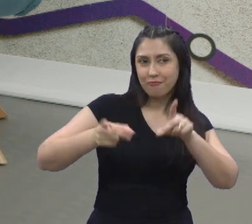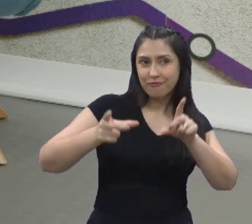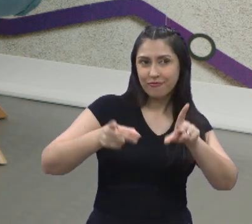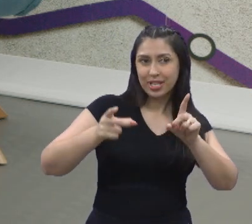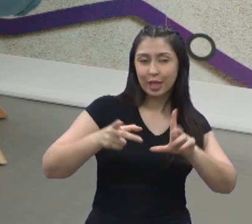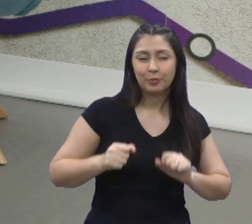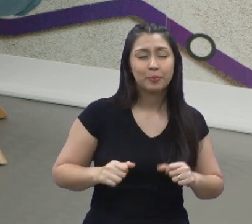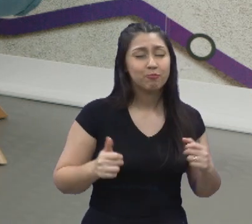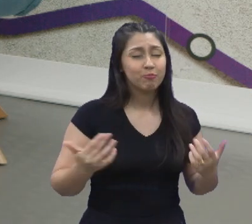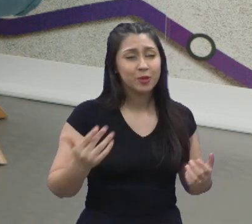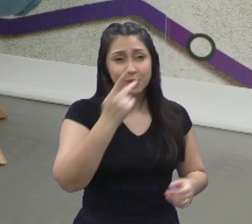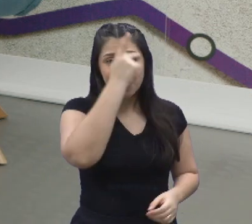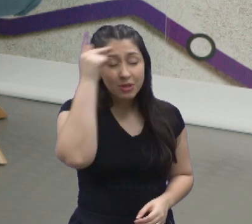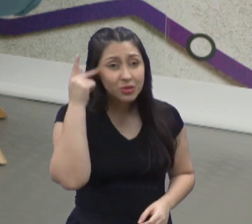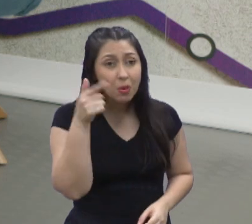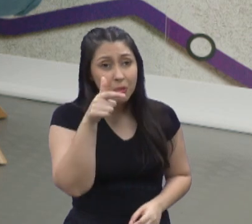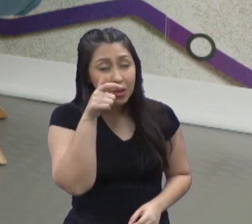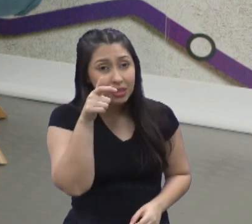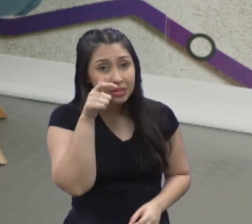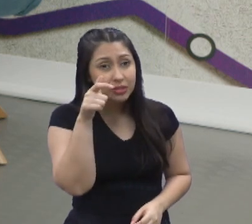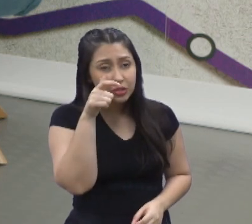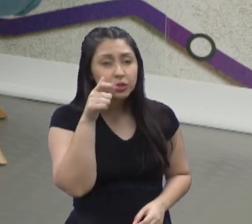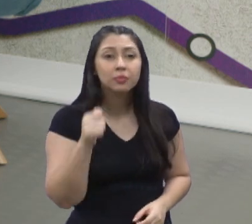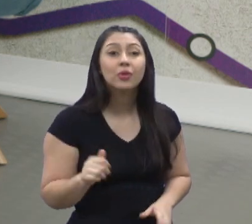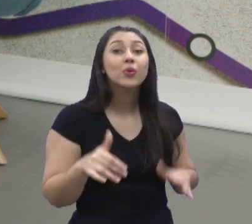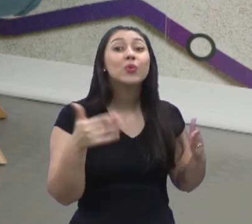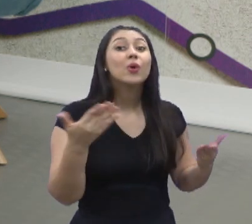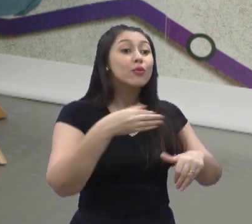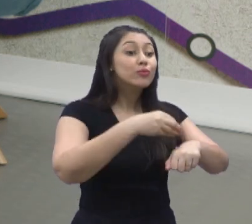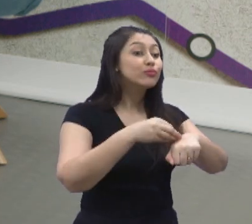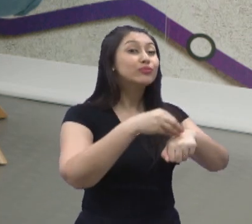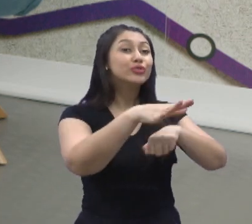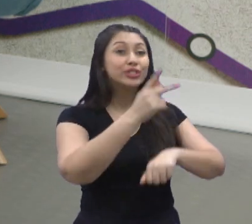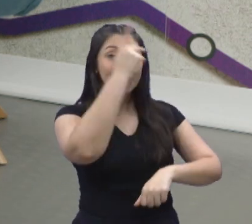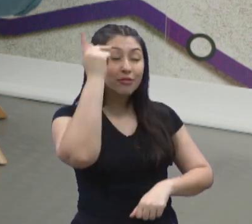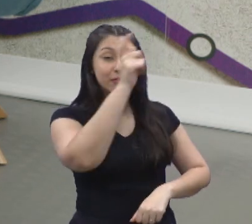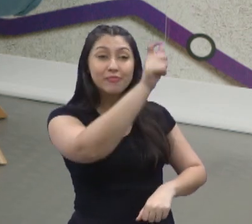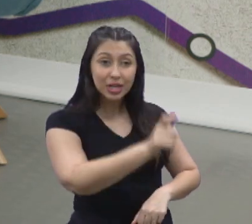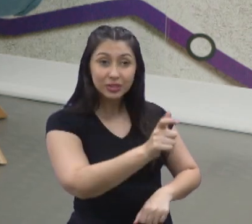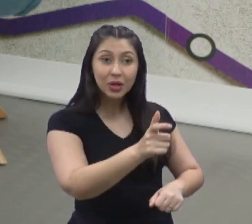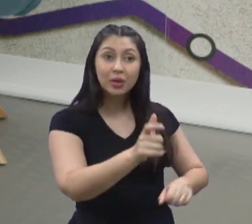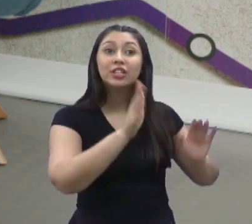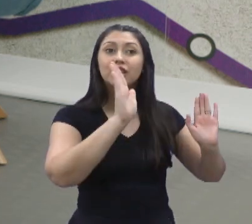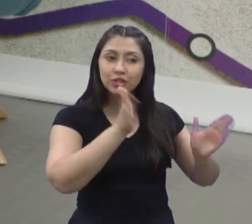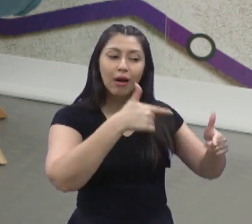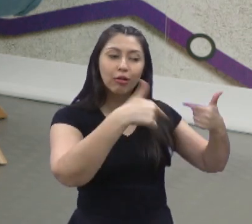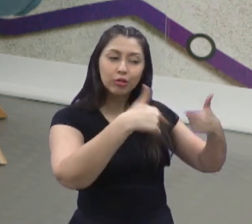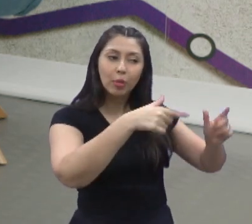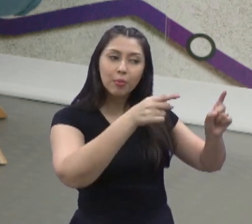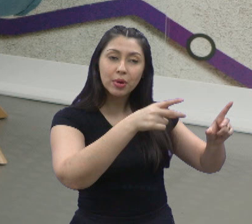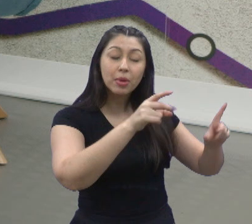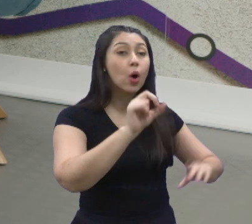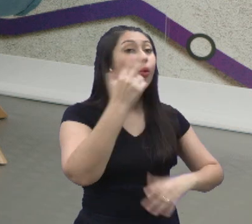está olhando aí agora, né, assistindo a gente, que dicas que você dá para essa pessoa que está nessa área ou quer procurar um primeiro emprego?